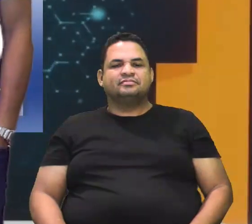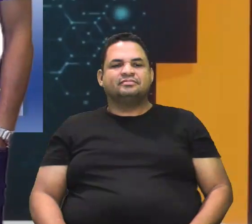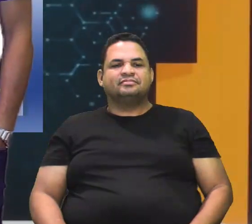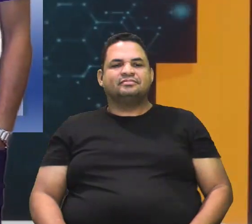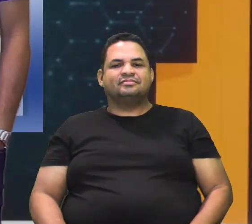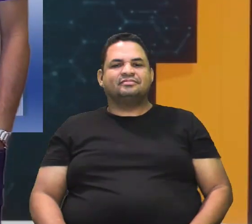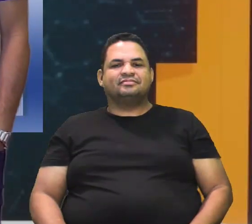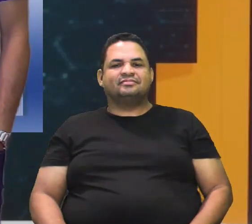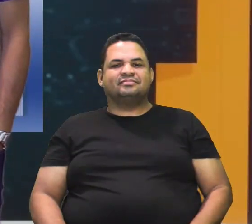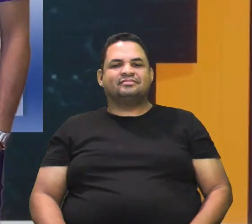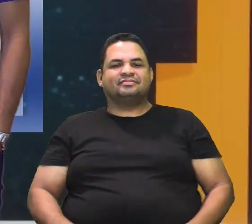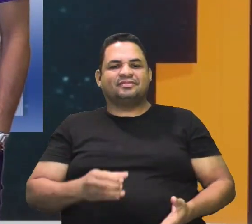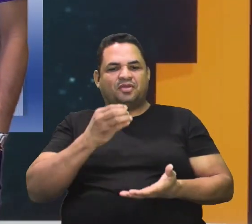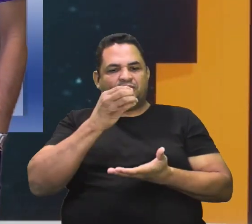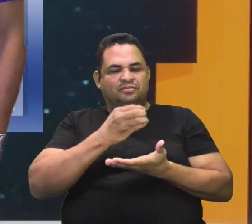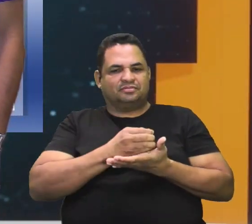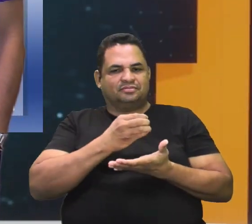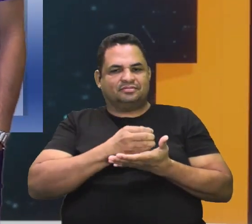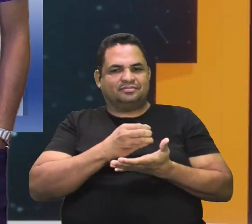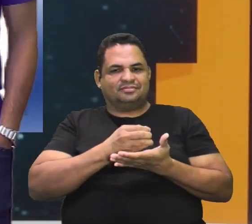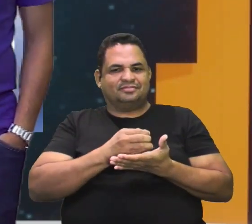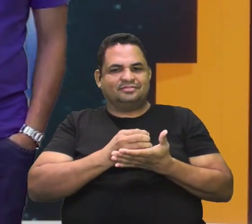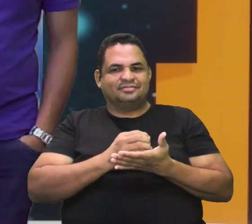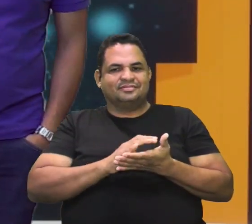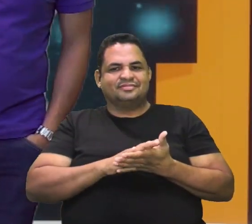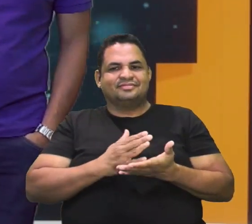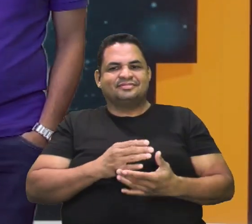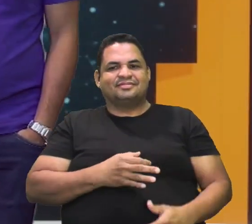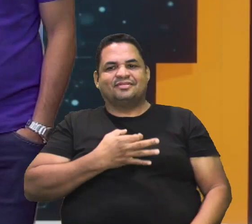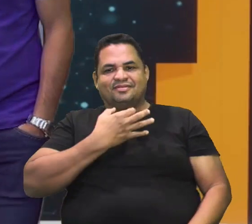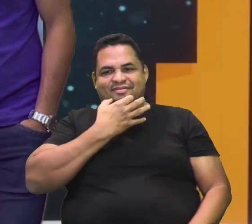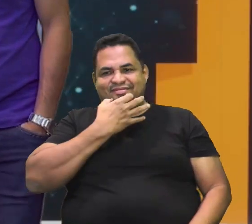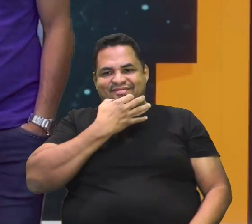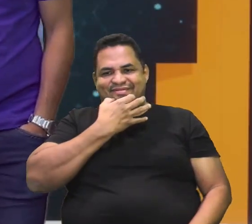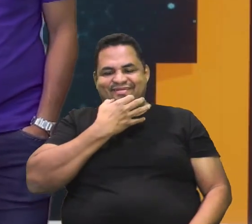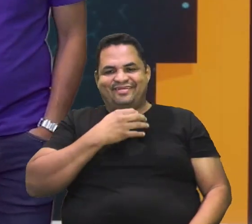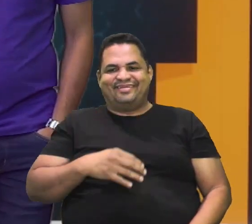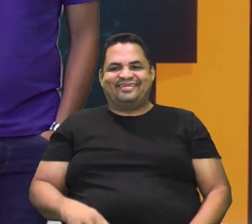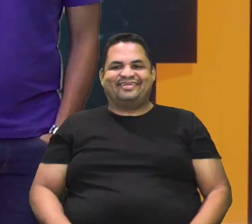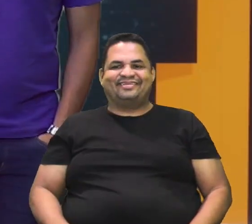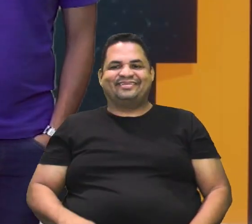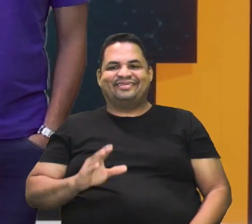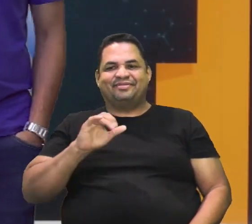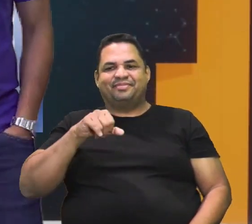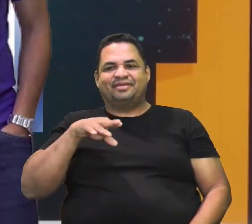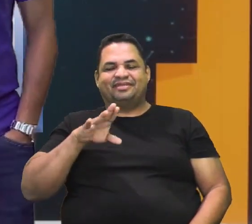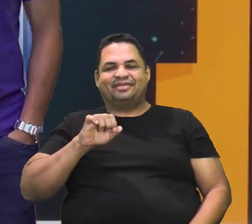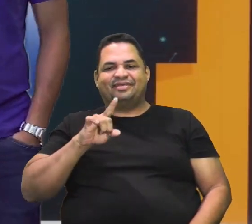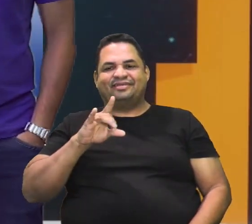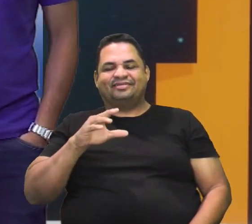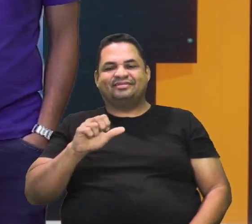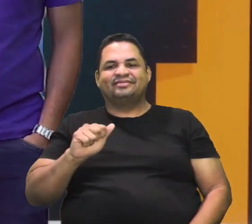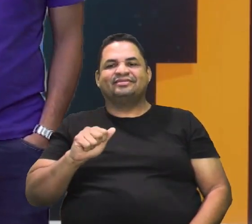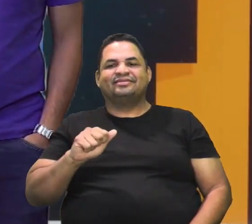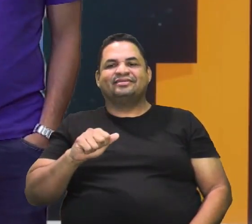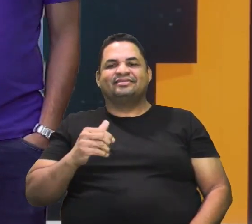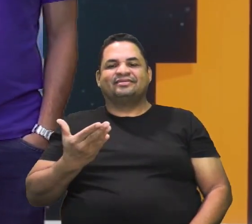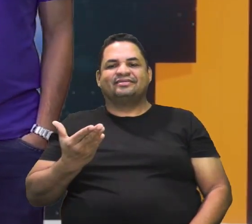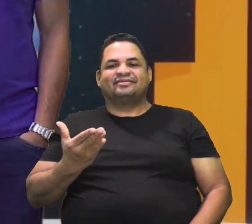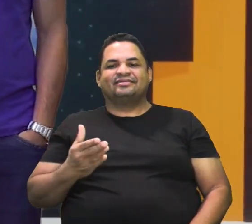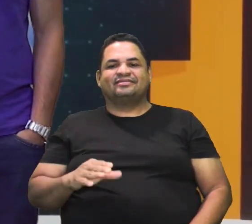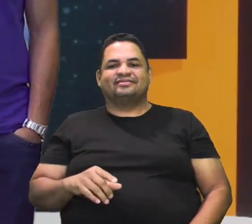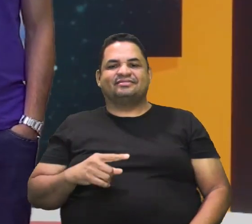E aí, esse copinho essa imagem... É o copinho americano? É um copo, né? Copo americano, e eu descobri esses dias que o copo